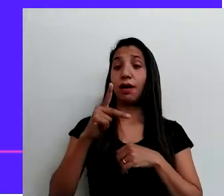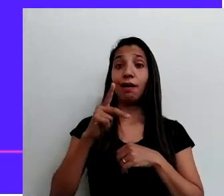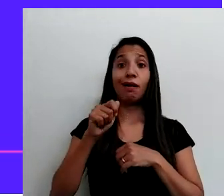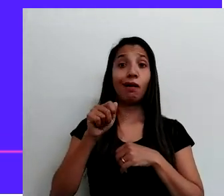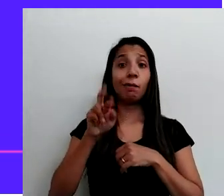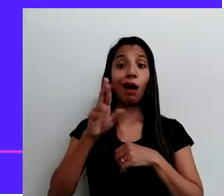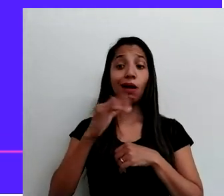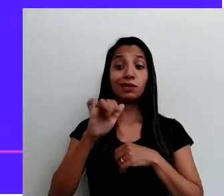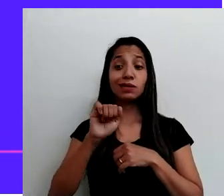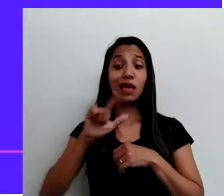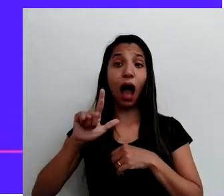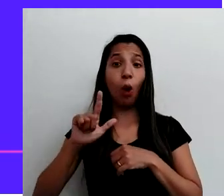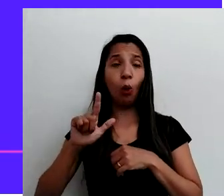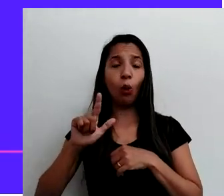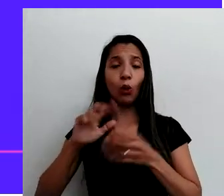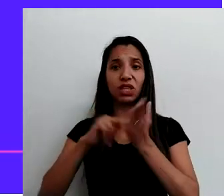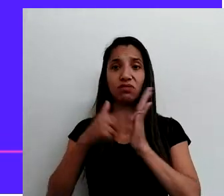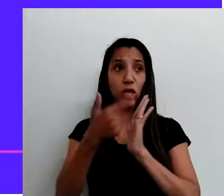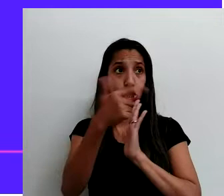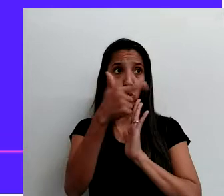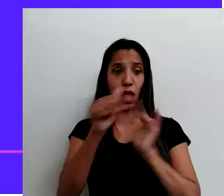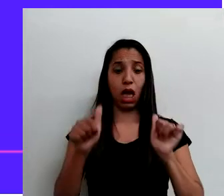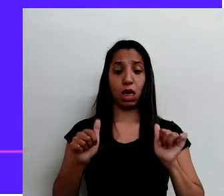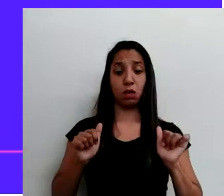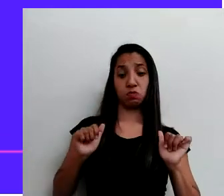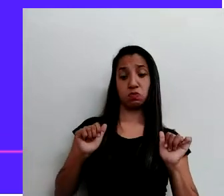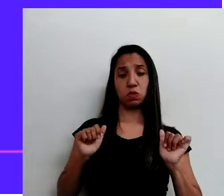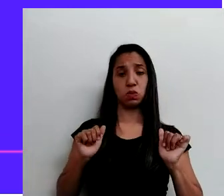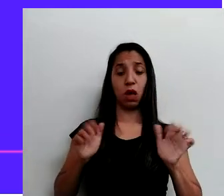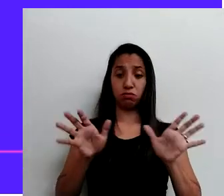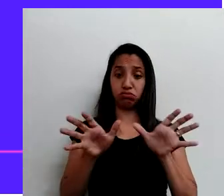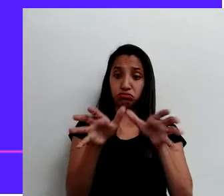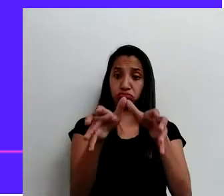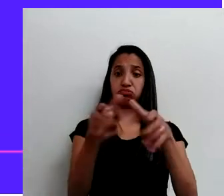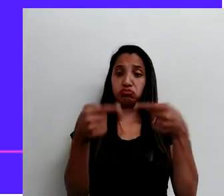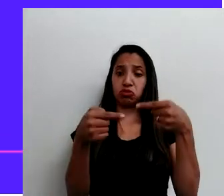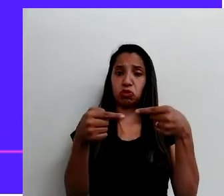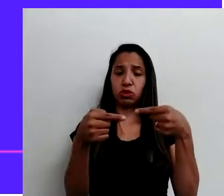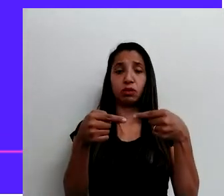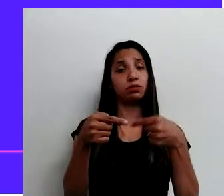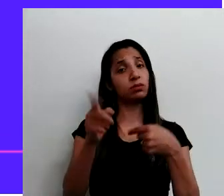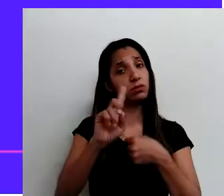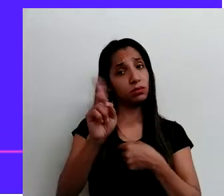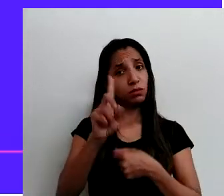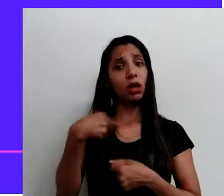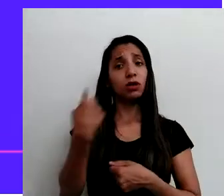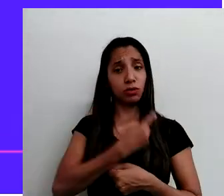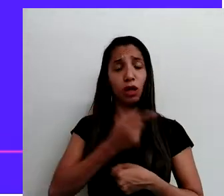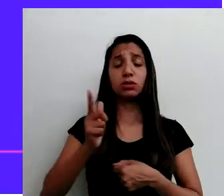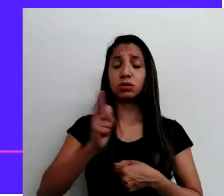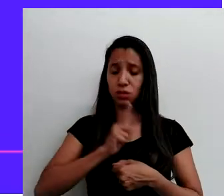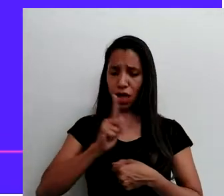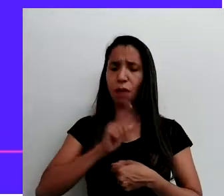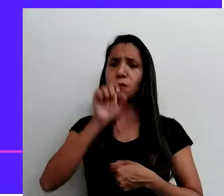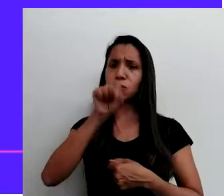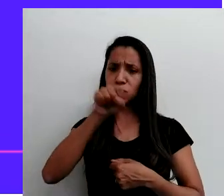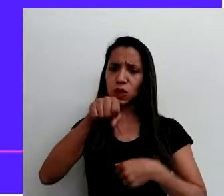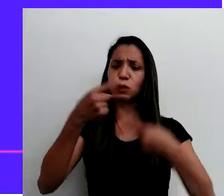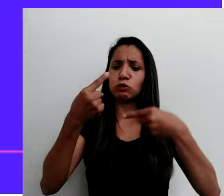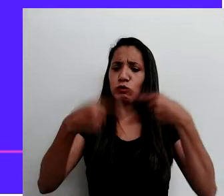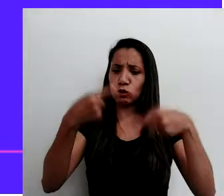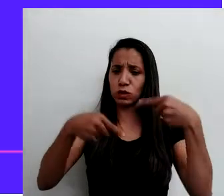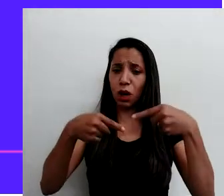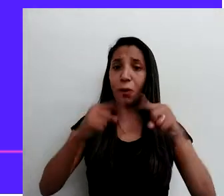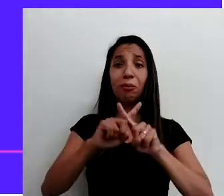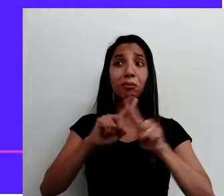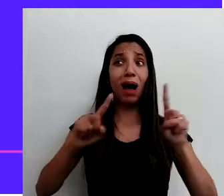né? Agora, tem espaço para fazer isso em todos os lugares? A gente sabe que não. E a gente dialoga com a grande mídia